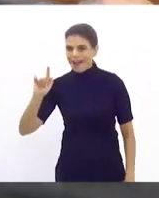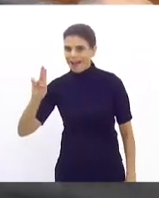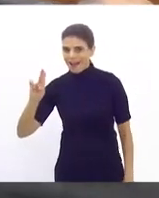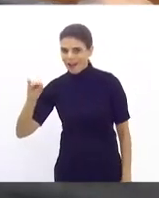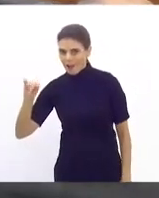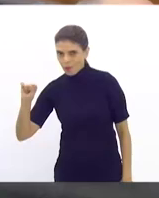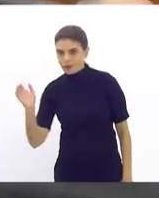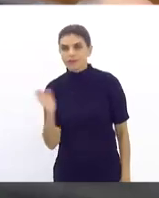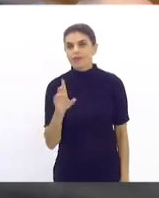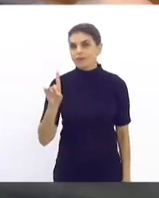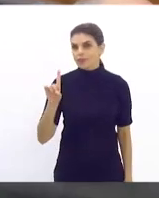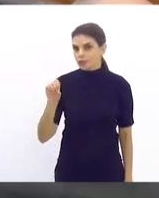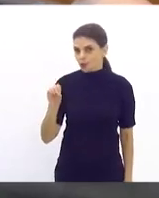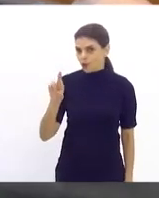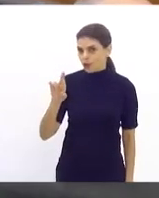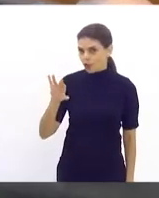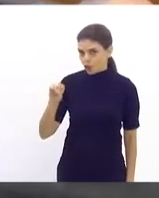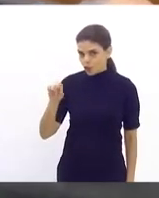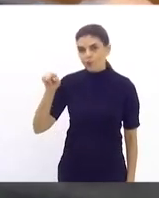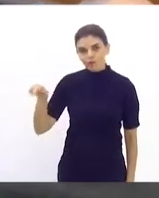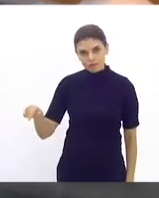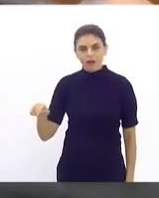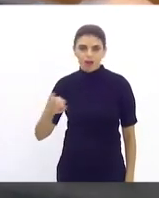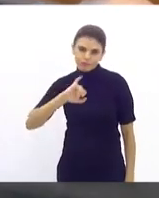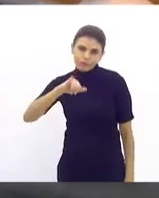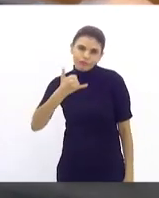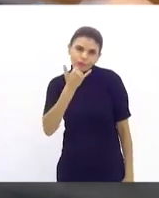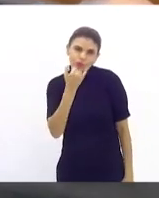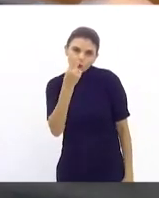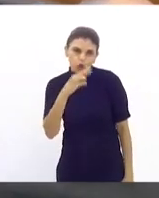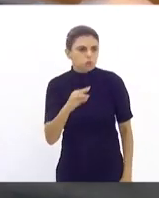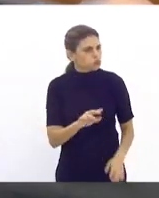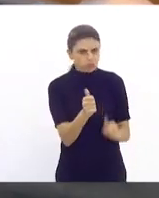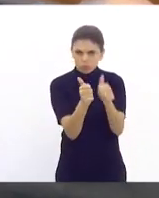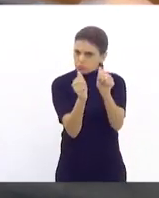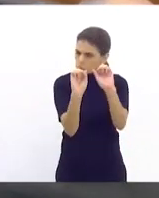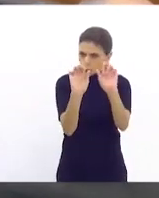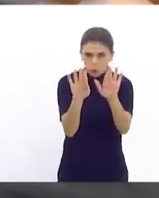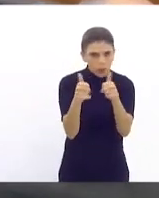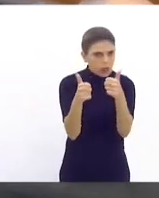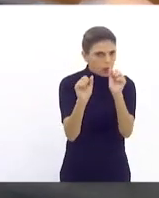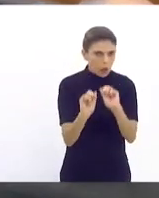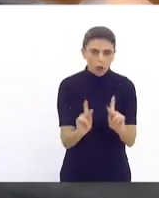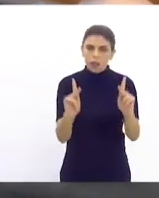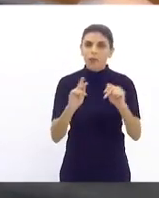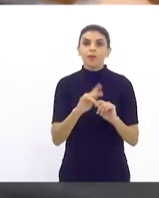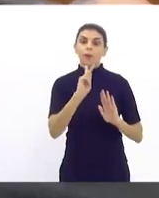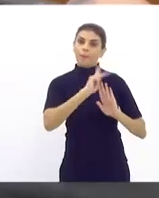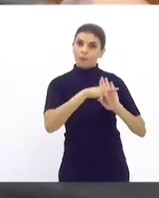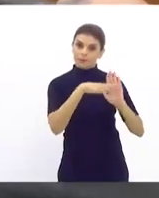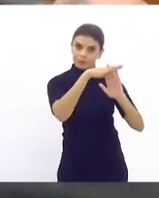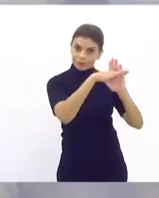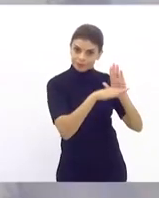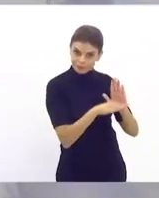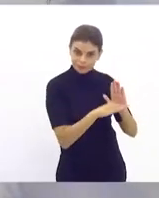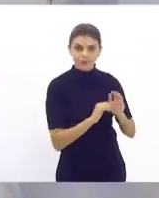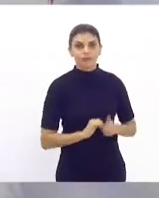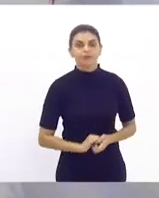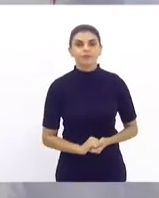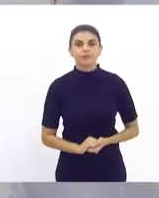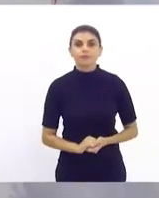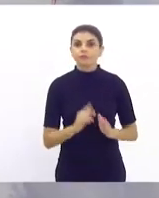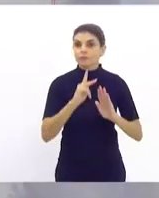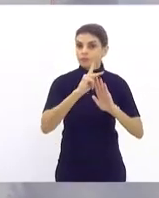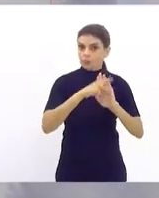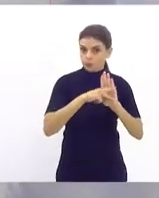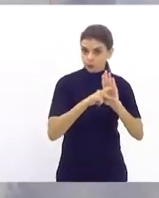me atrasei aí 12 minutos. Tá justo. Bem, seguindo a ordem do dia, passamos ao primeiro projeto da pauta, que é o projeto